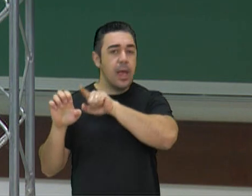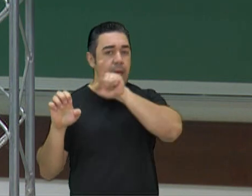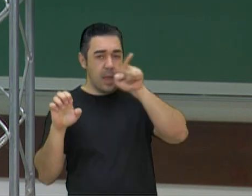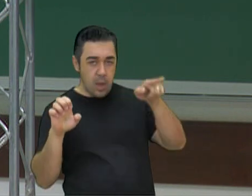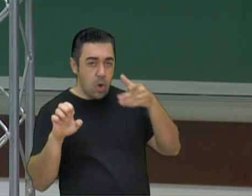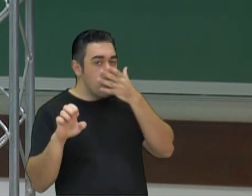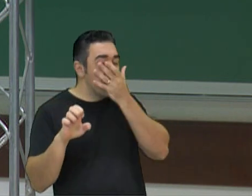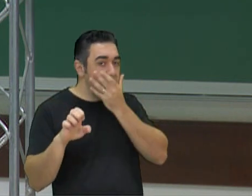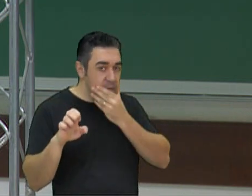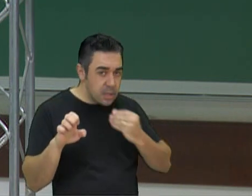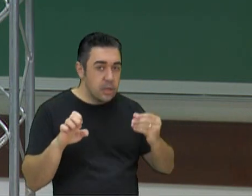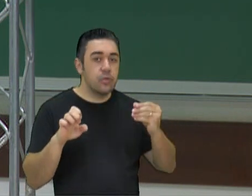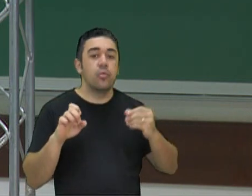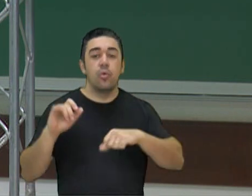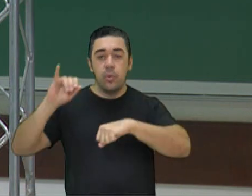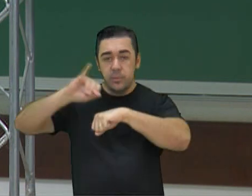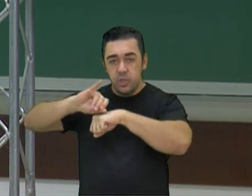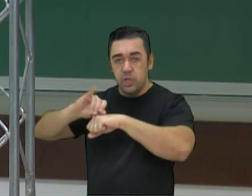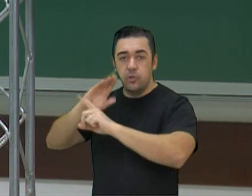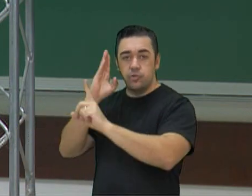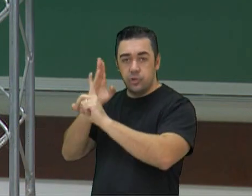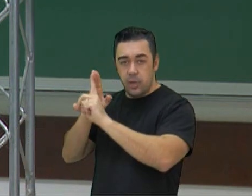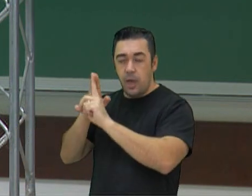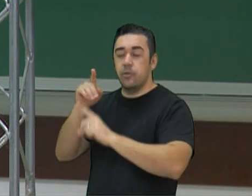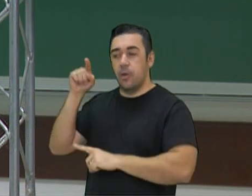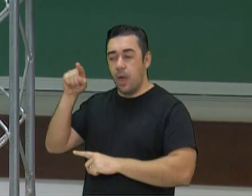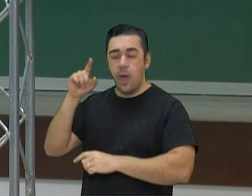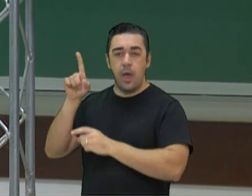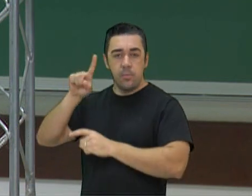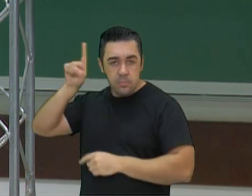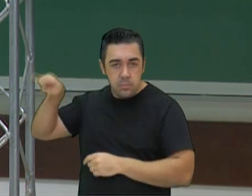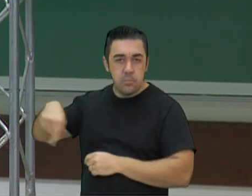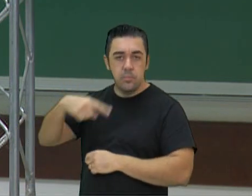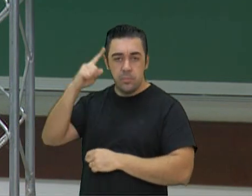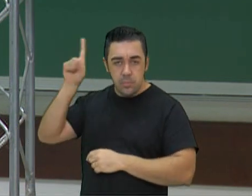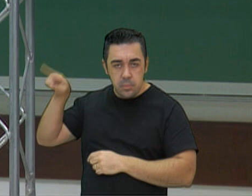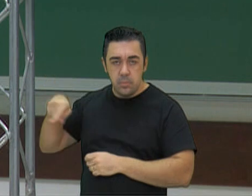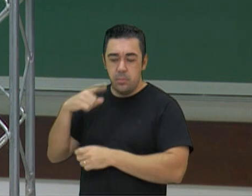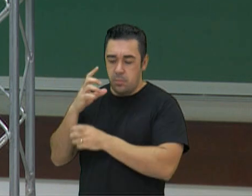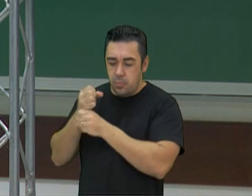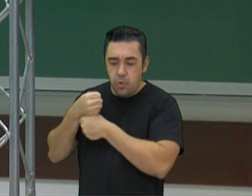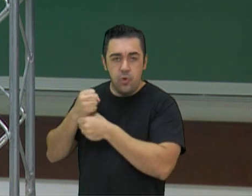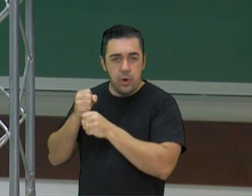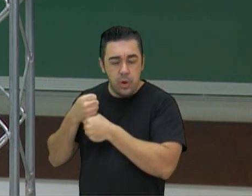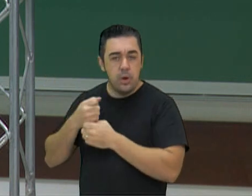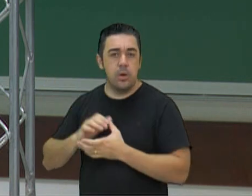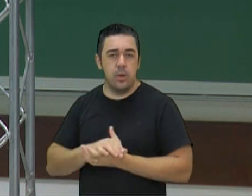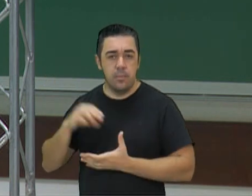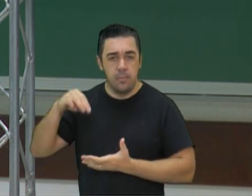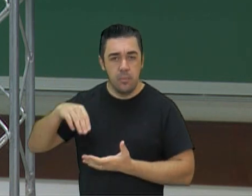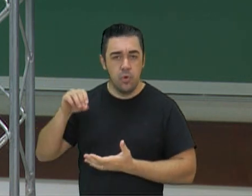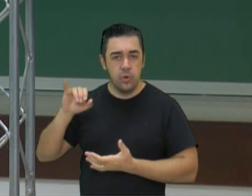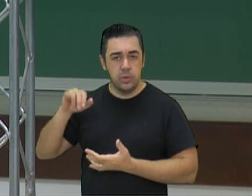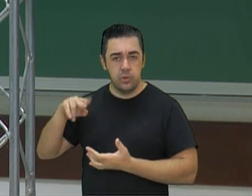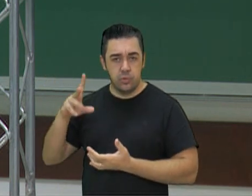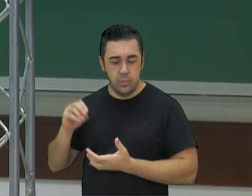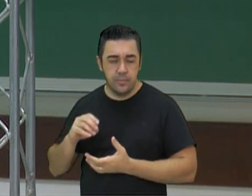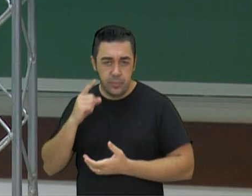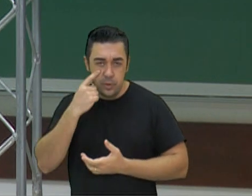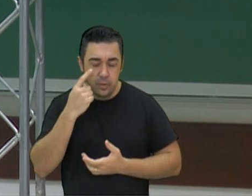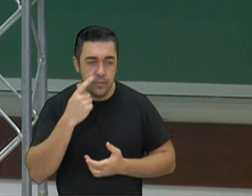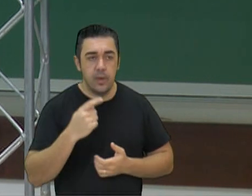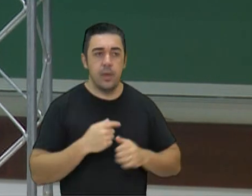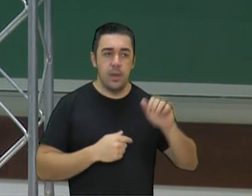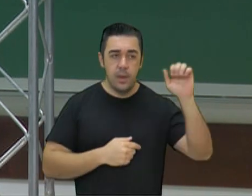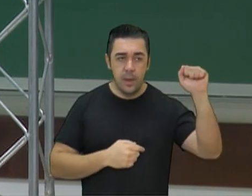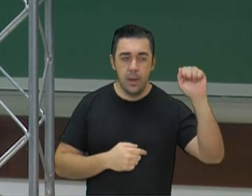o filho mais velho, né, o lhe. As demais alternativas estão ok, né? O verbo dar pode ser bitransitivo, como a gente viu, né?